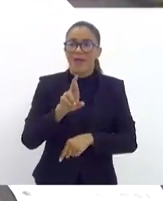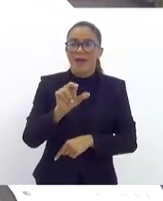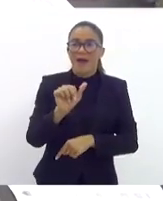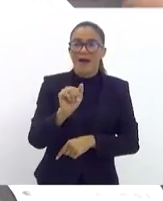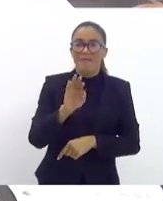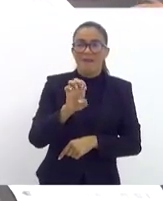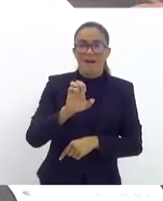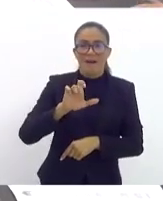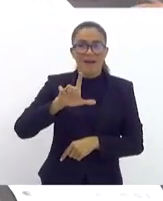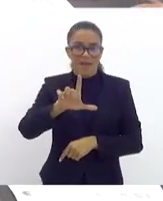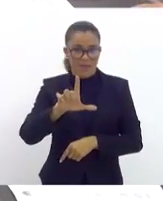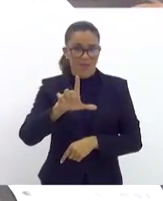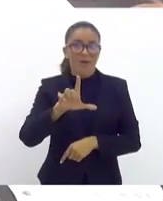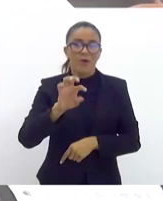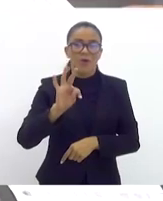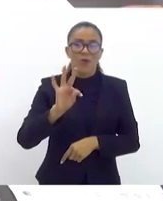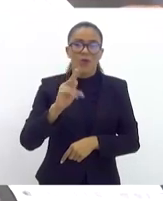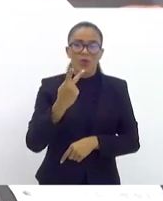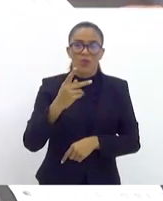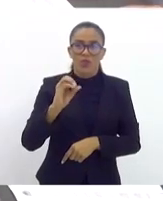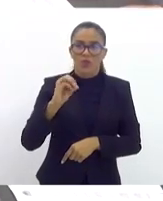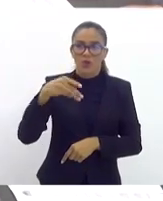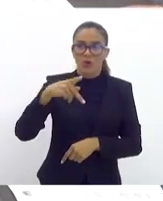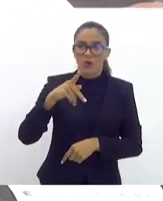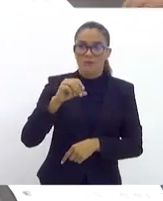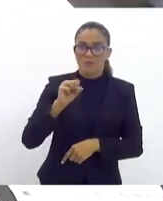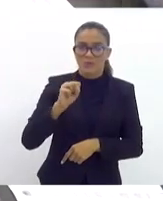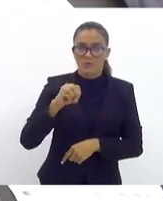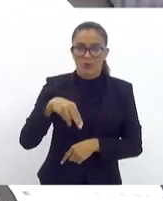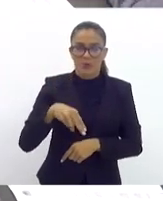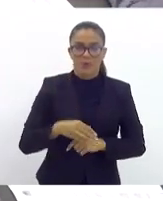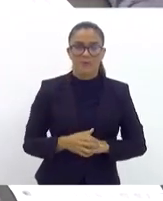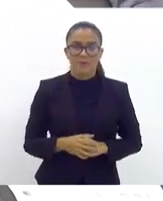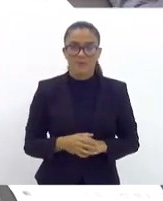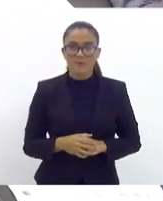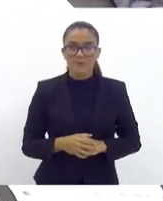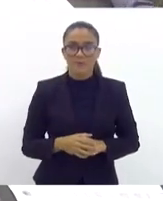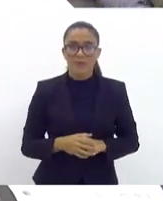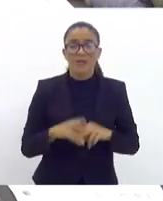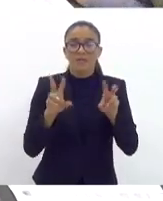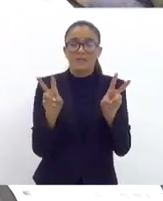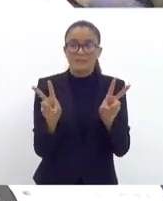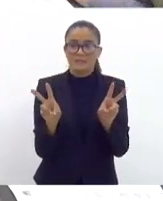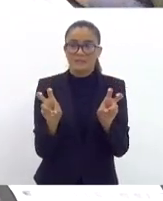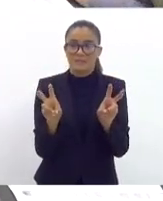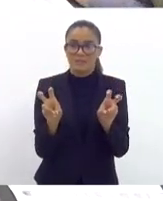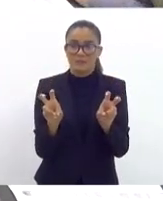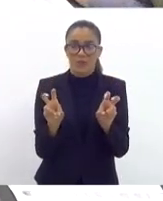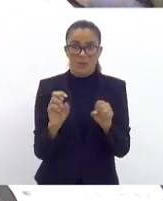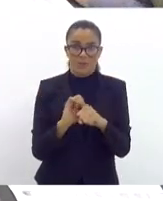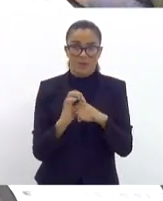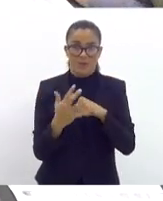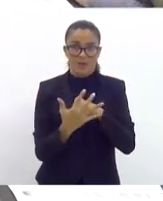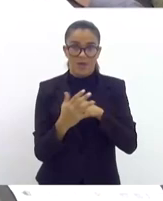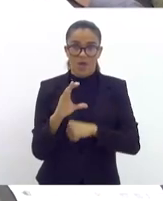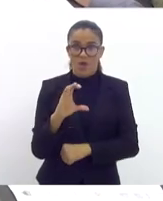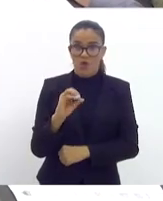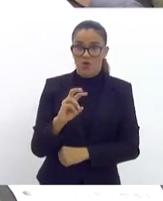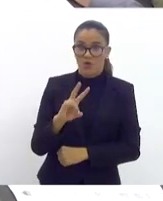incentivando os trabalhos da comissão a todo tempo Deputado municipal sobre a questão da corrente